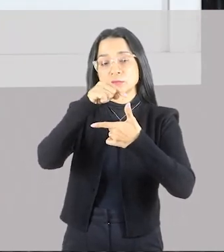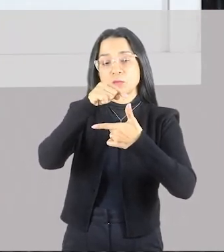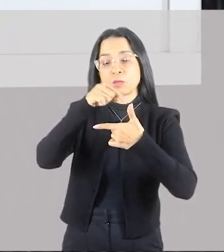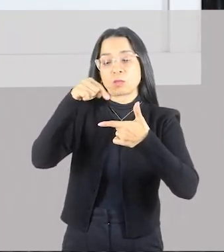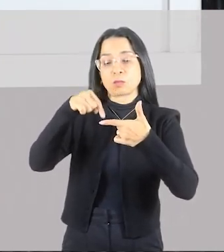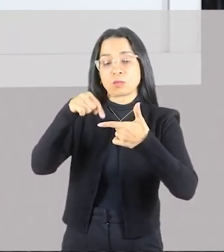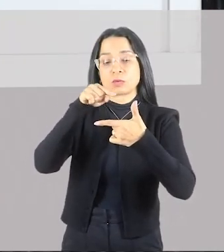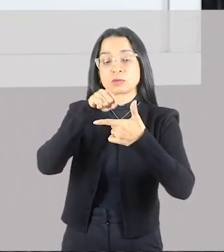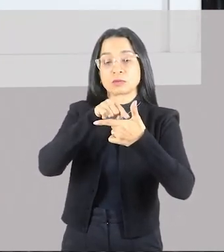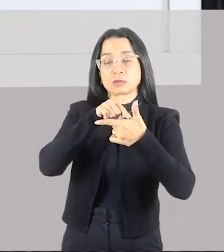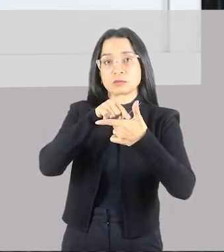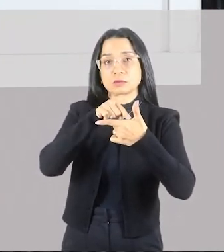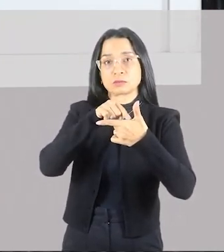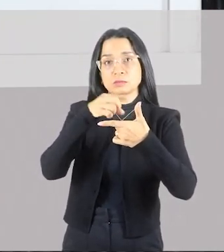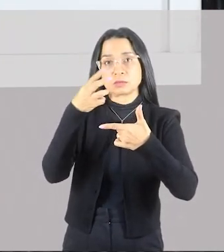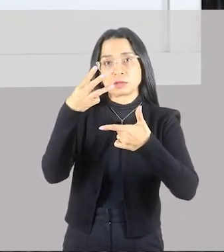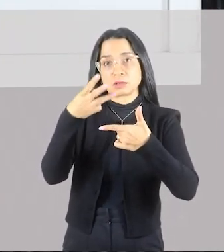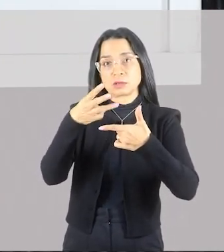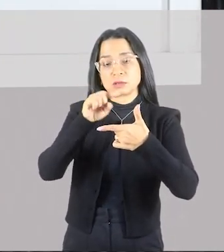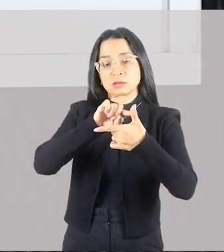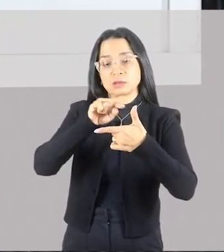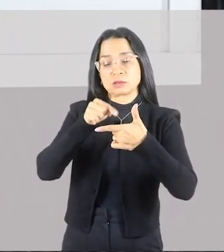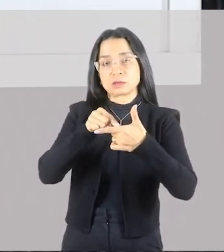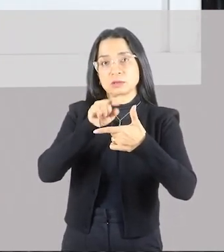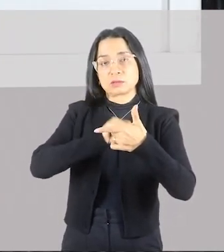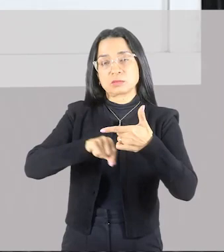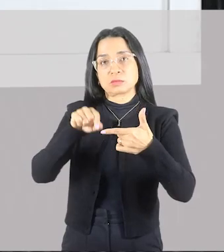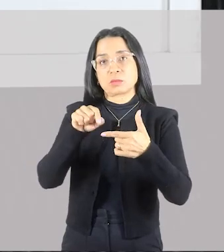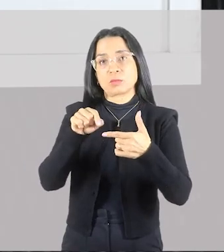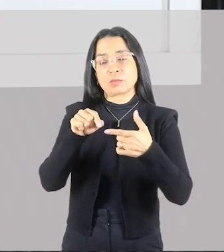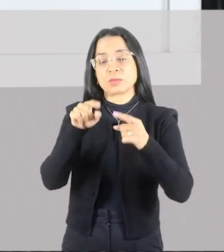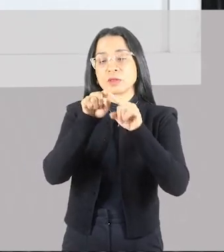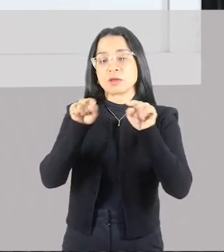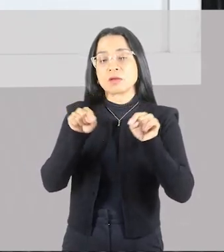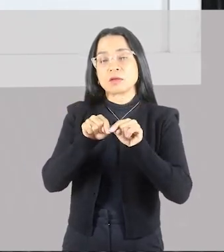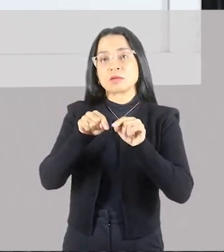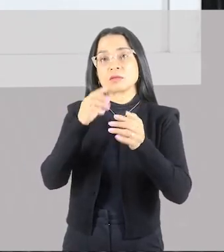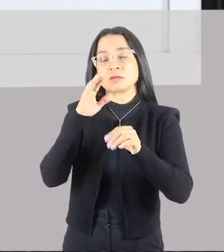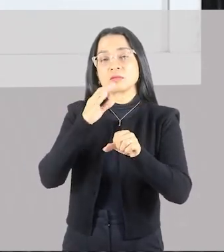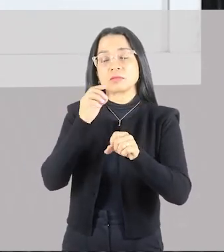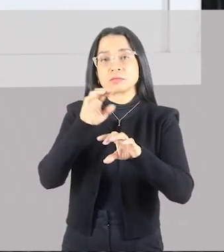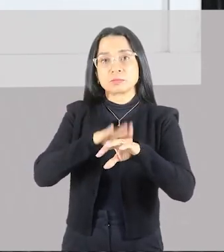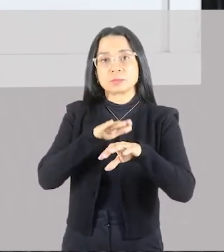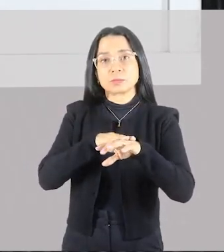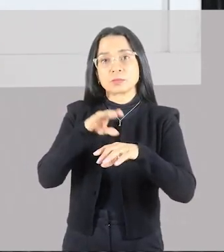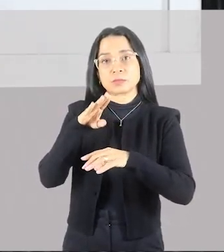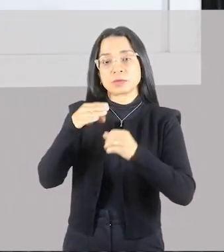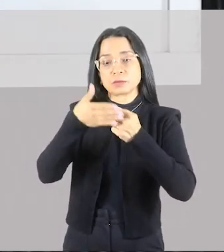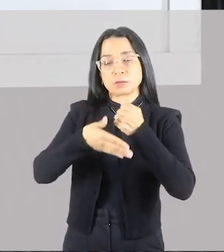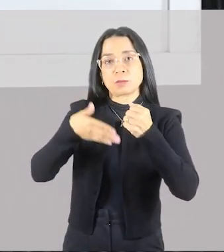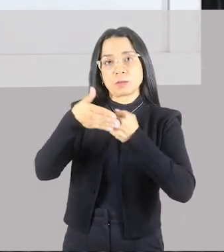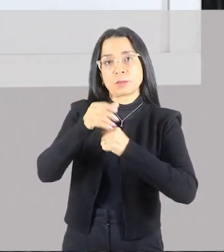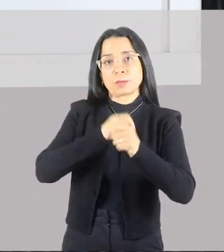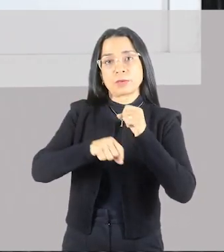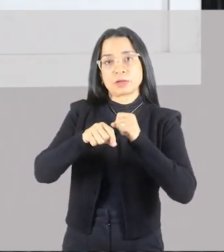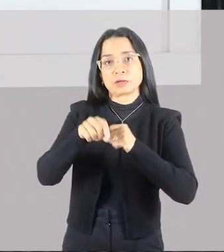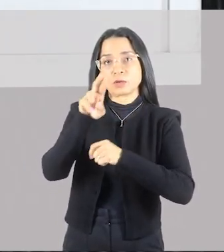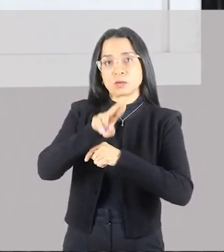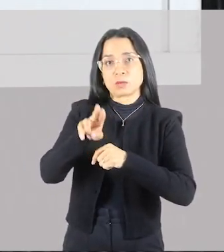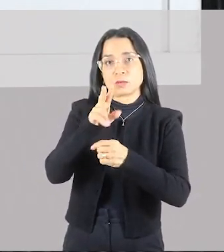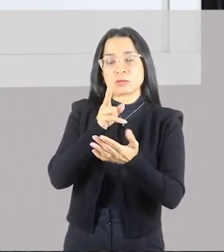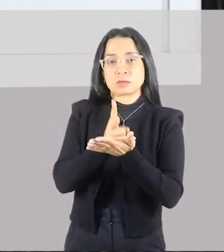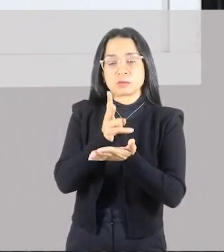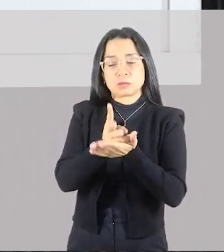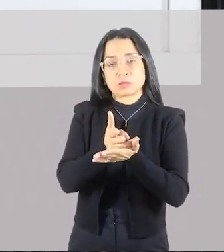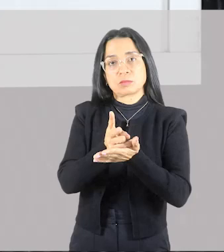Ora, essa parte de baixo aqui eu vou chamar de base, tá? Então eu vou usar sempre a letra B para representar a base da figura